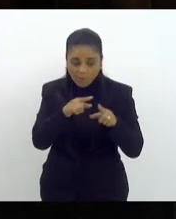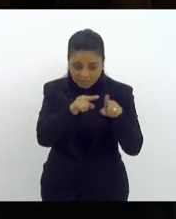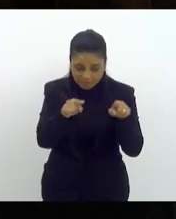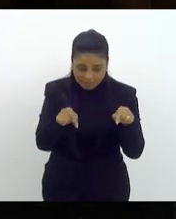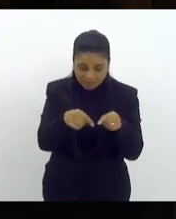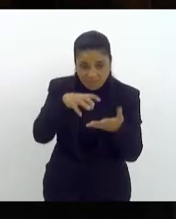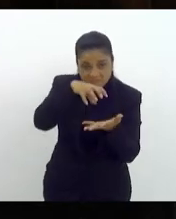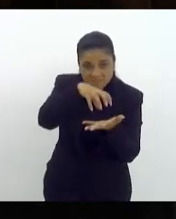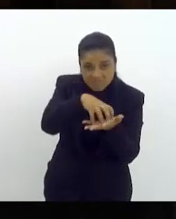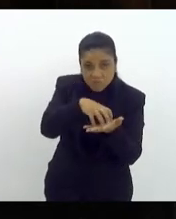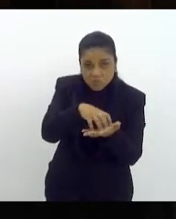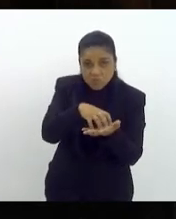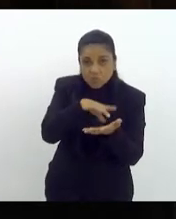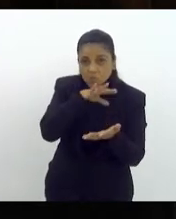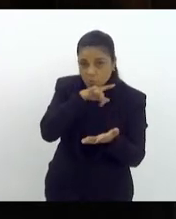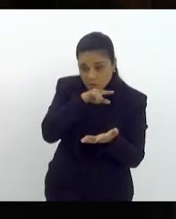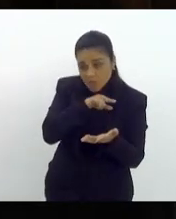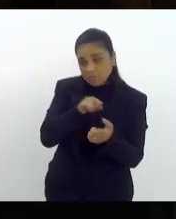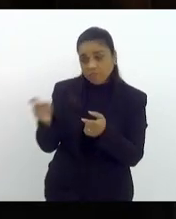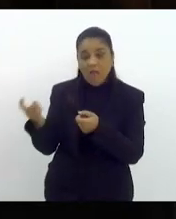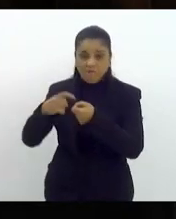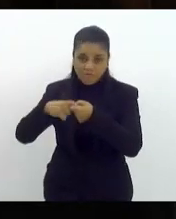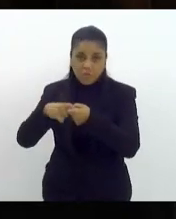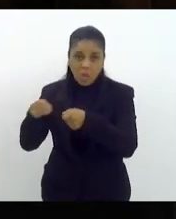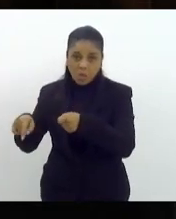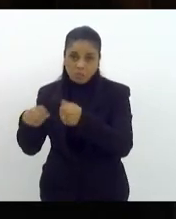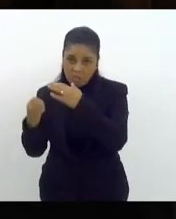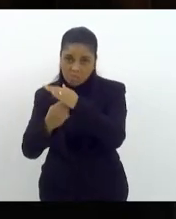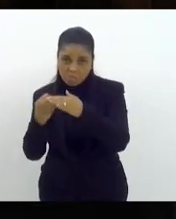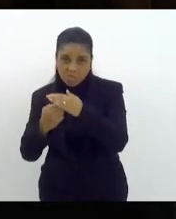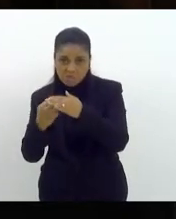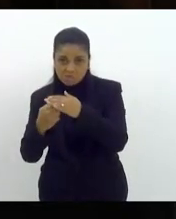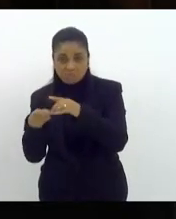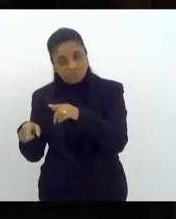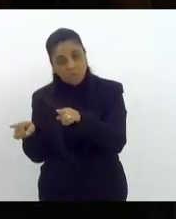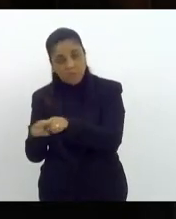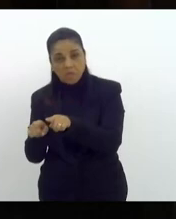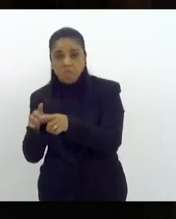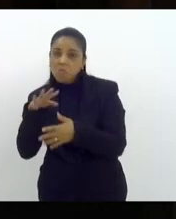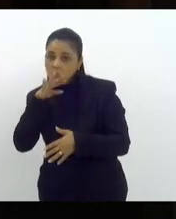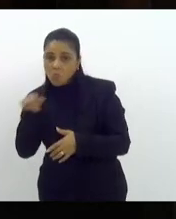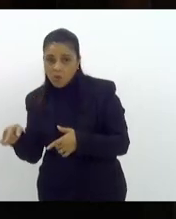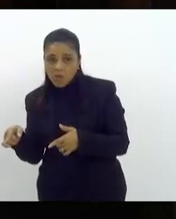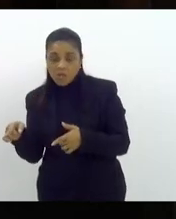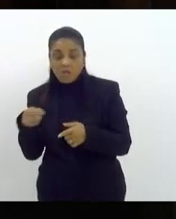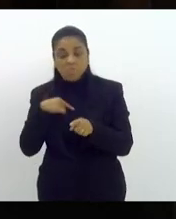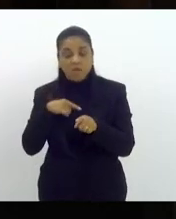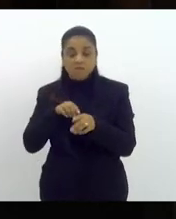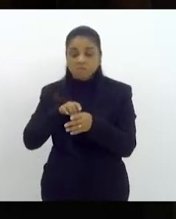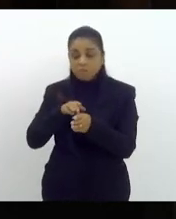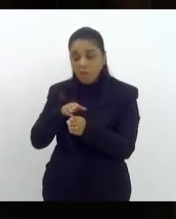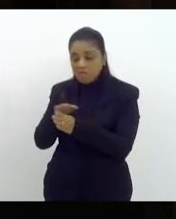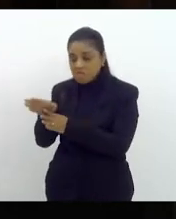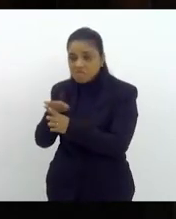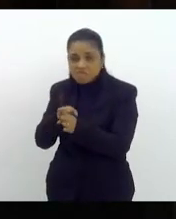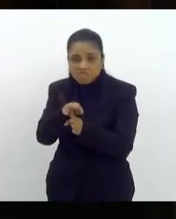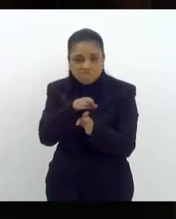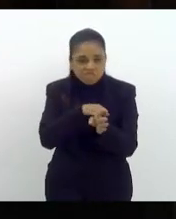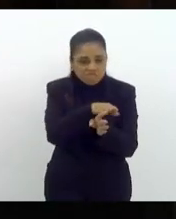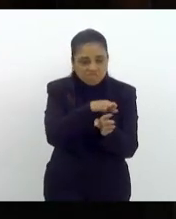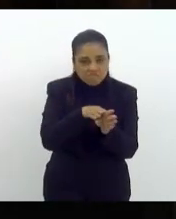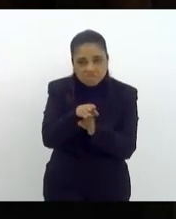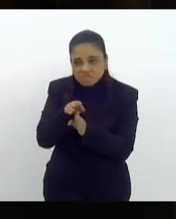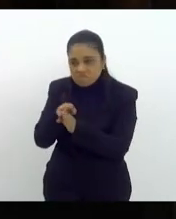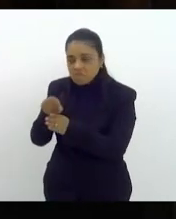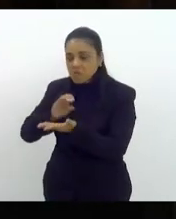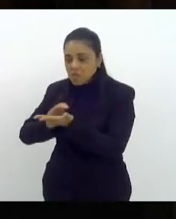é aquela que irriga não só é de recursos mas de informação afiliado